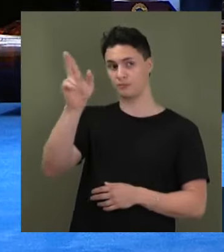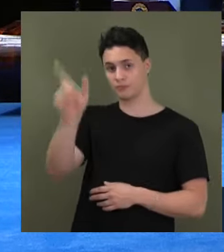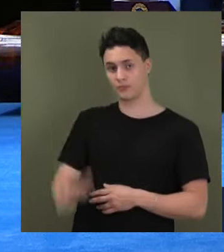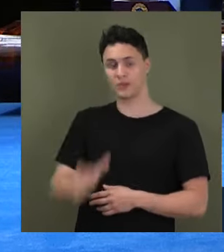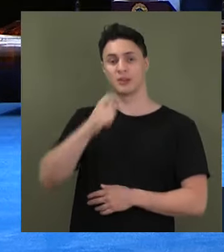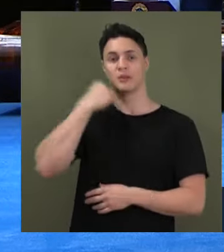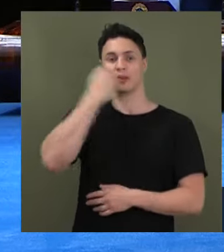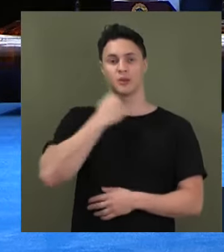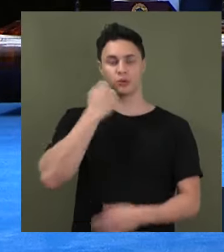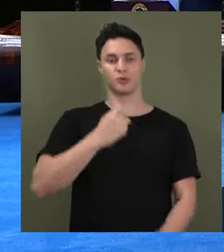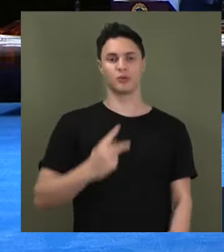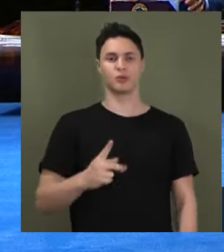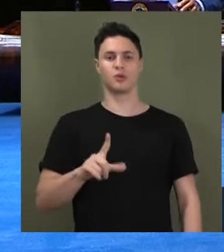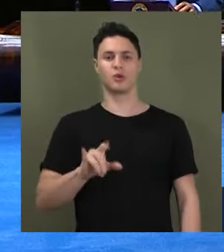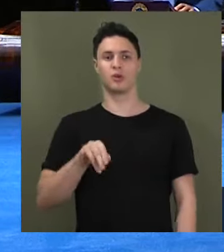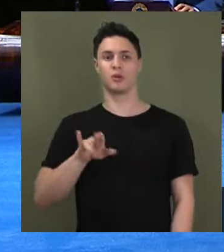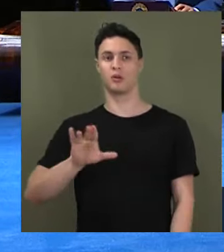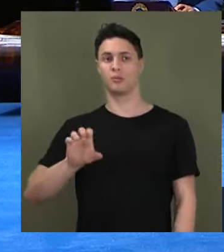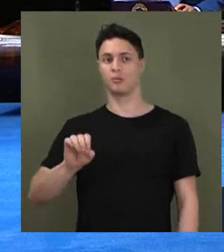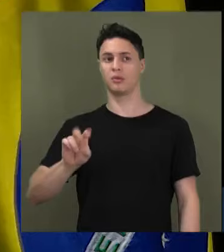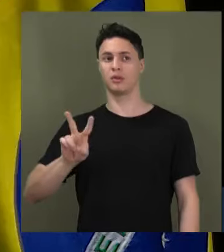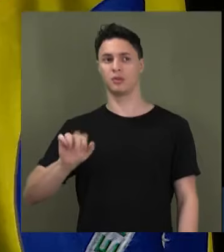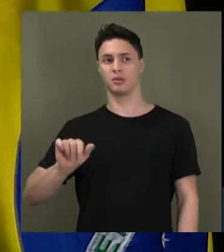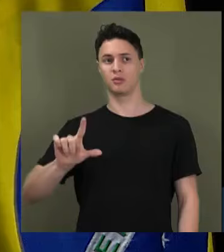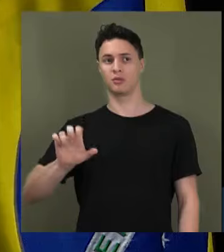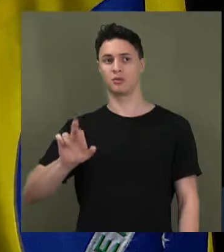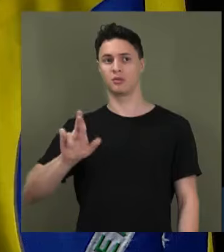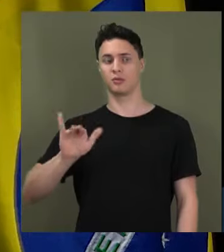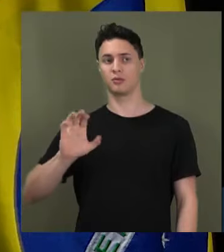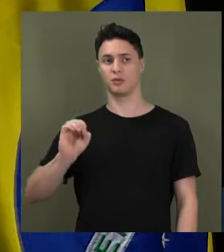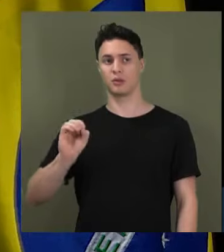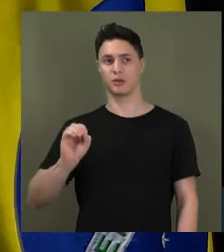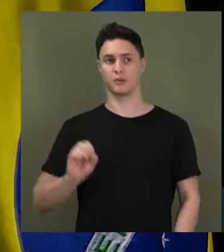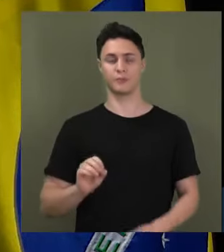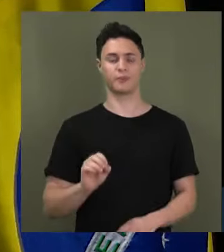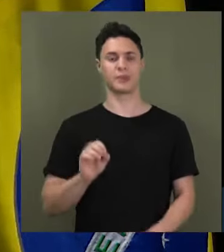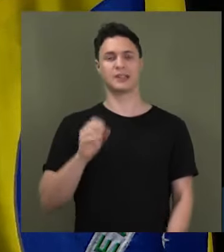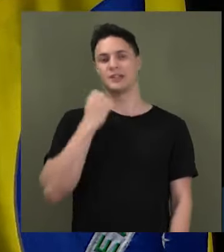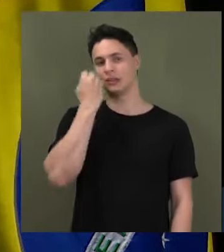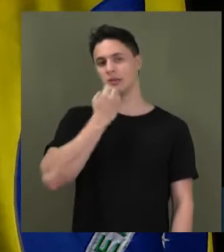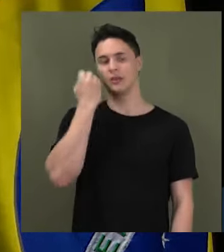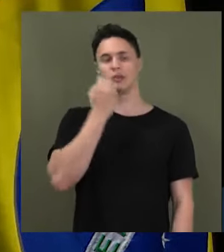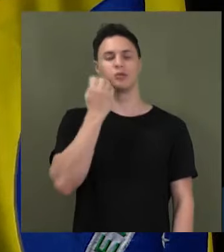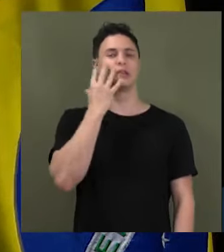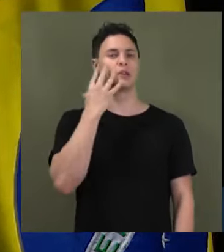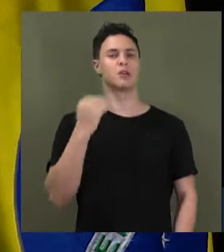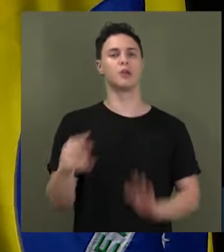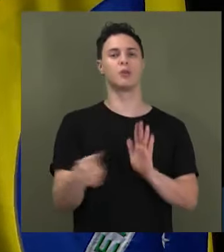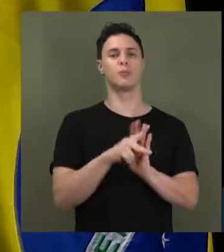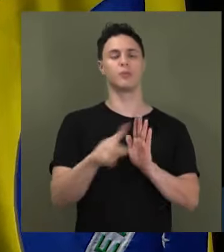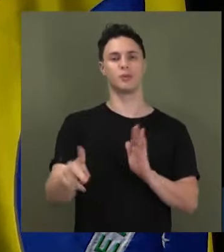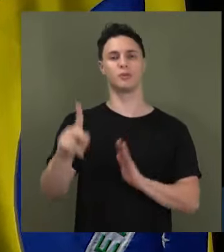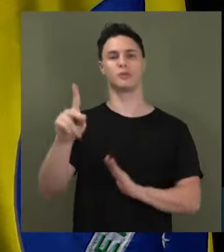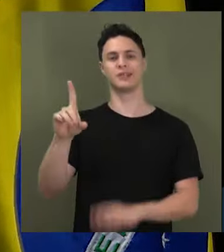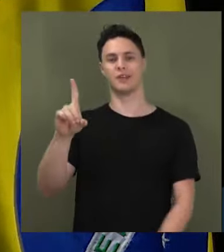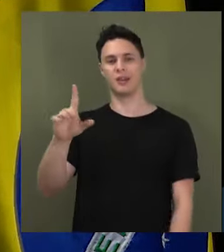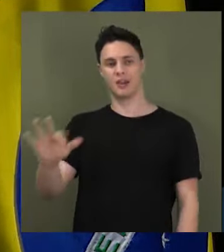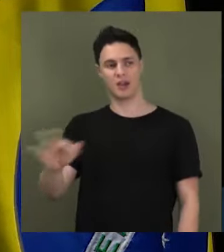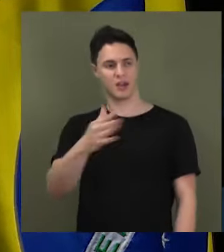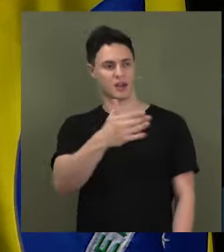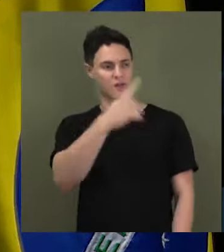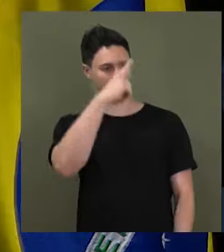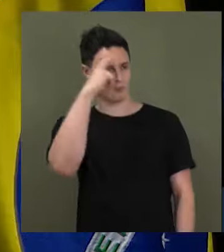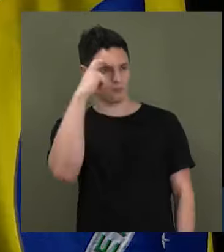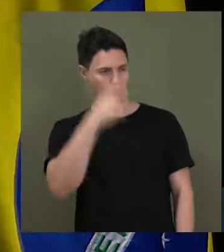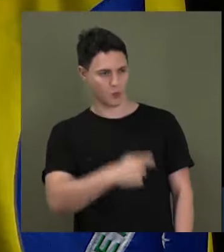senador Plínio Valério, do estado do Amazonas, senador Isalci Lucas, do Distrito Federal, senador Sérgio Moro, do Paraná, que eu não